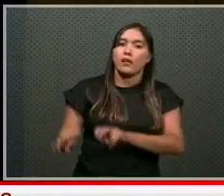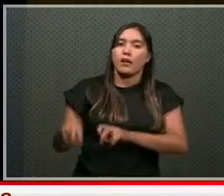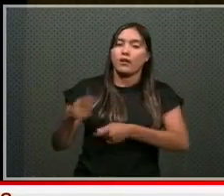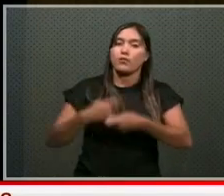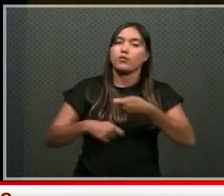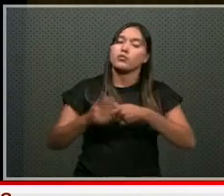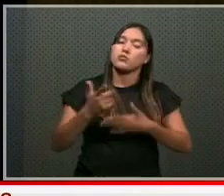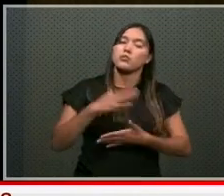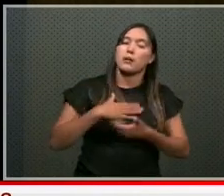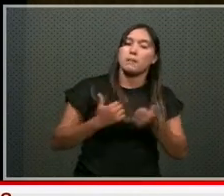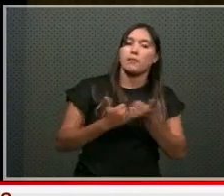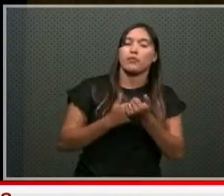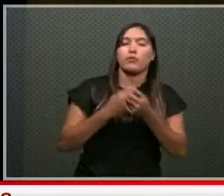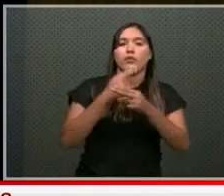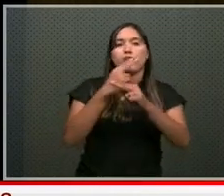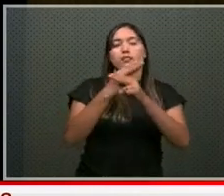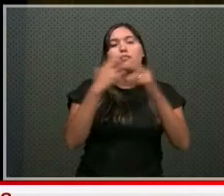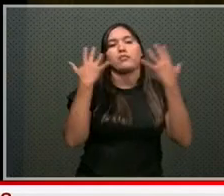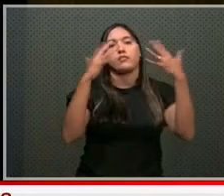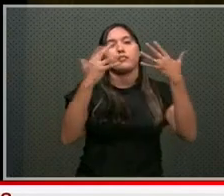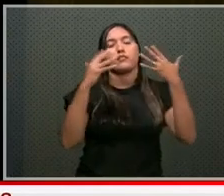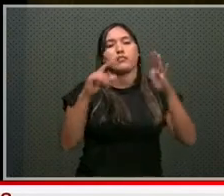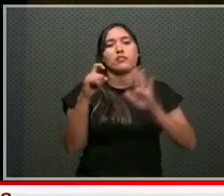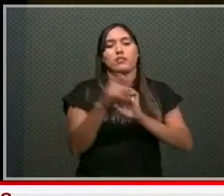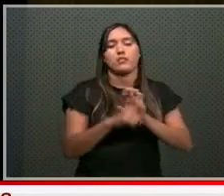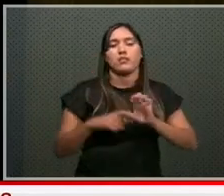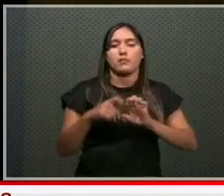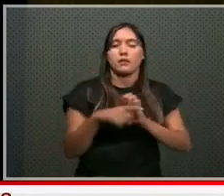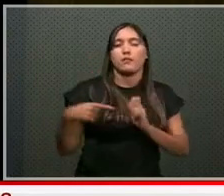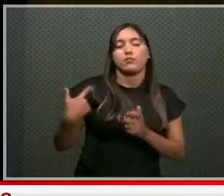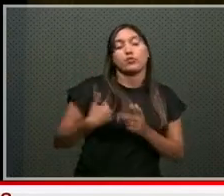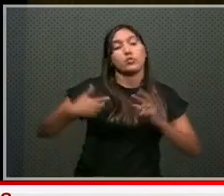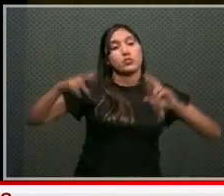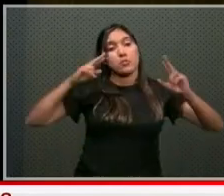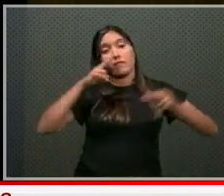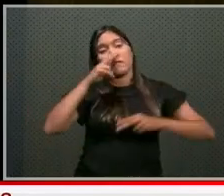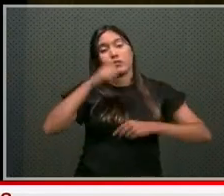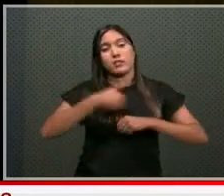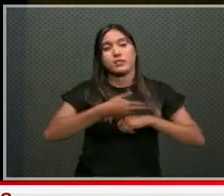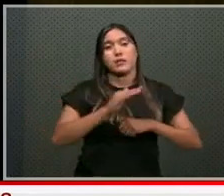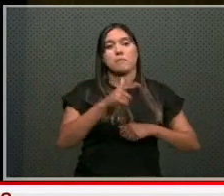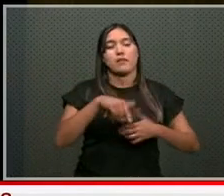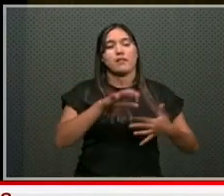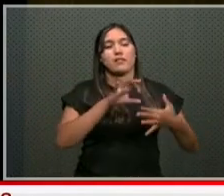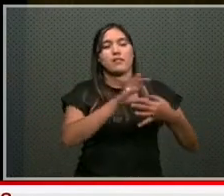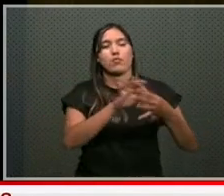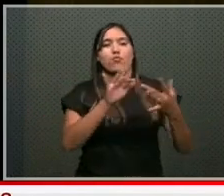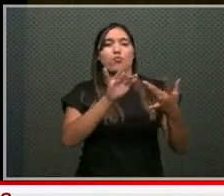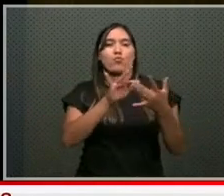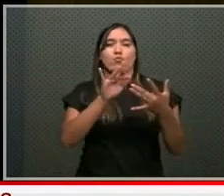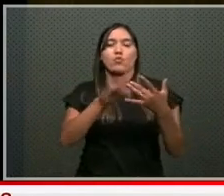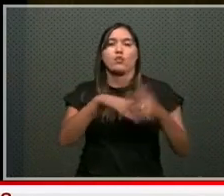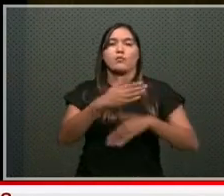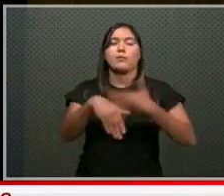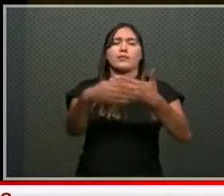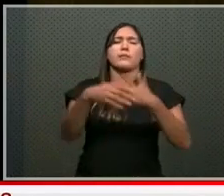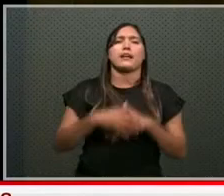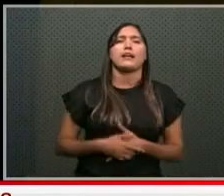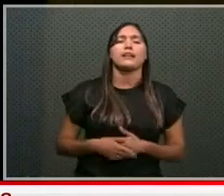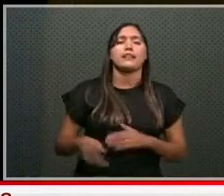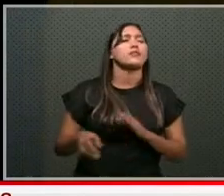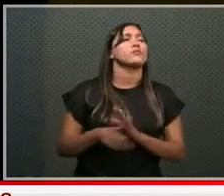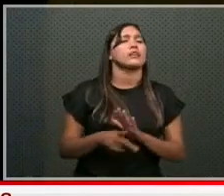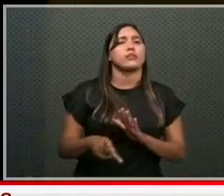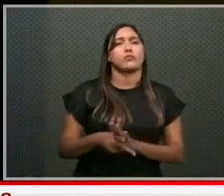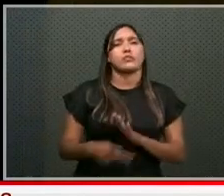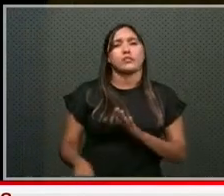contem com a caixa mais uma vez na Embrapa e a gente espera fortalecer cada vez mais esses laços na promoção do desenvolvimento da Cidadania no